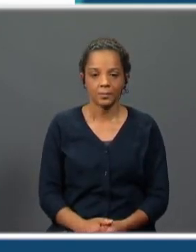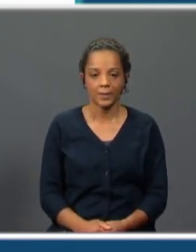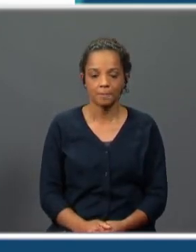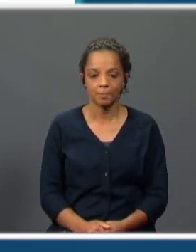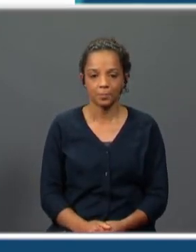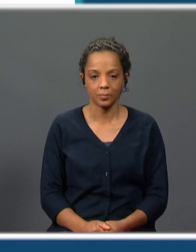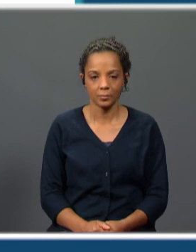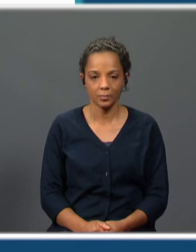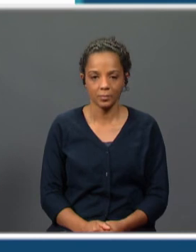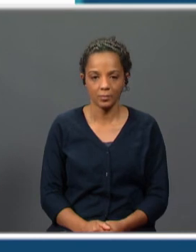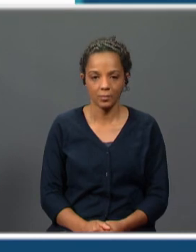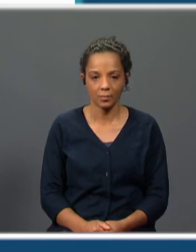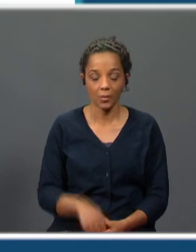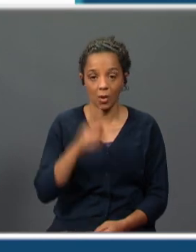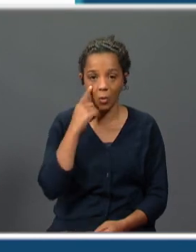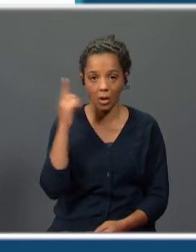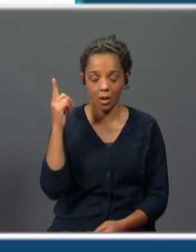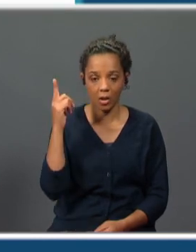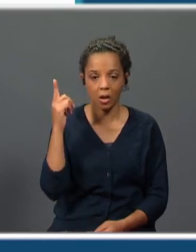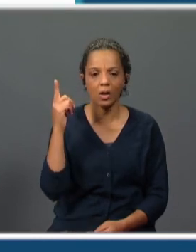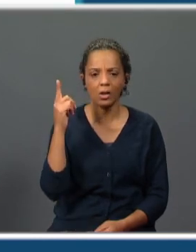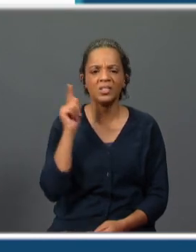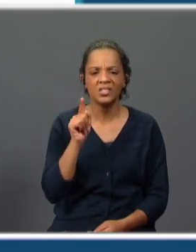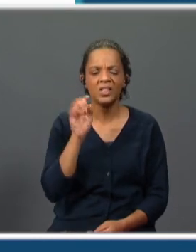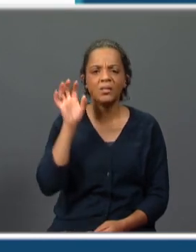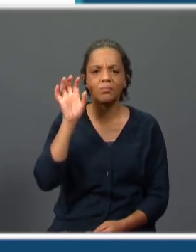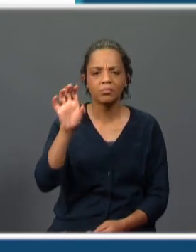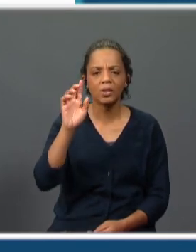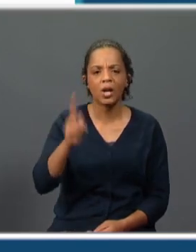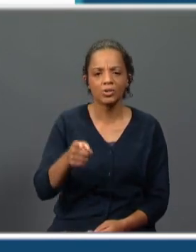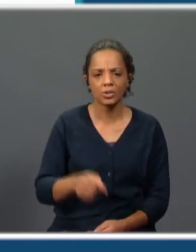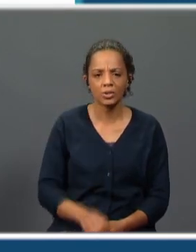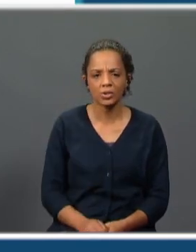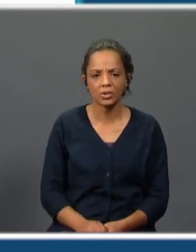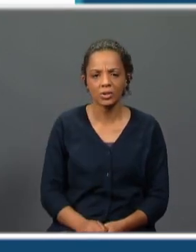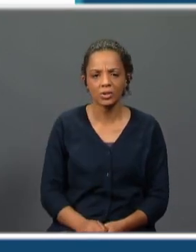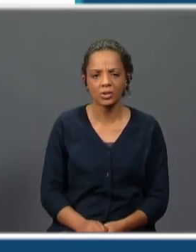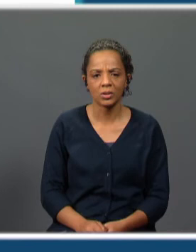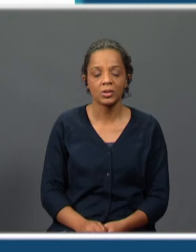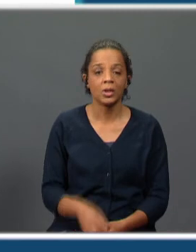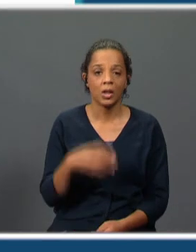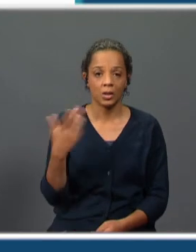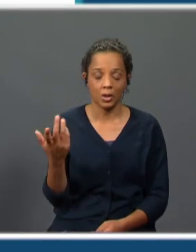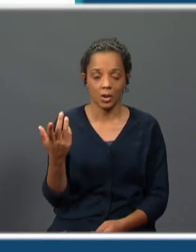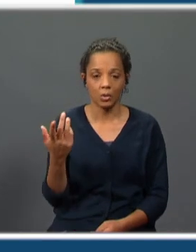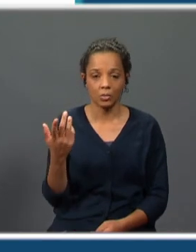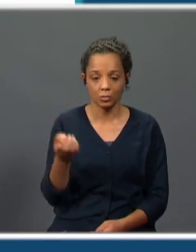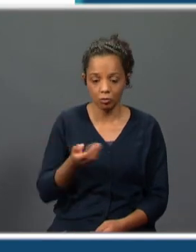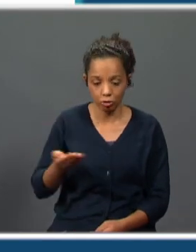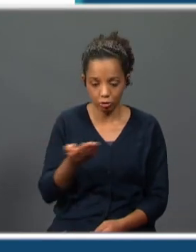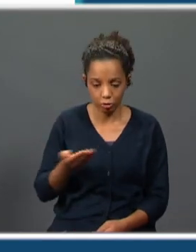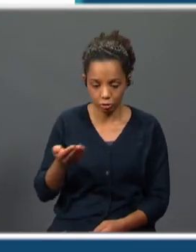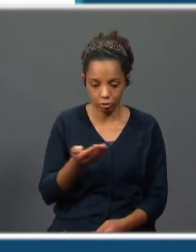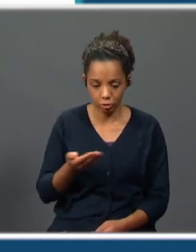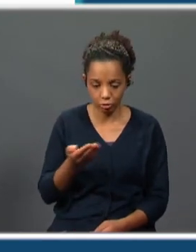o que será? Ora, que imagem é com que fiquei? Ora, a imagem que calhou, vamos